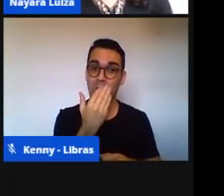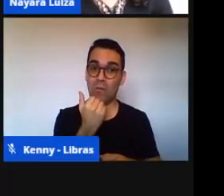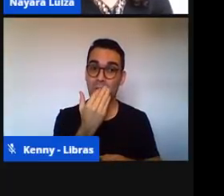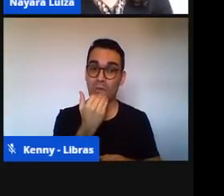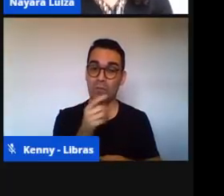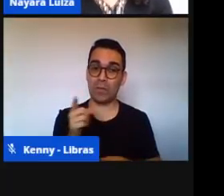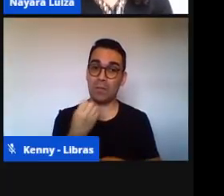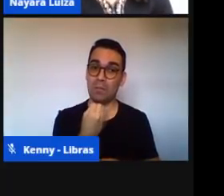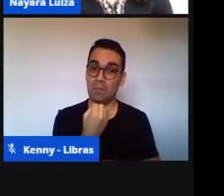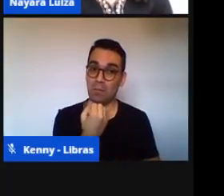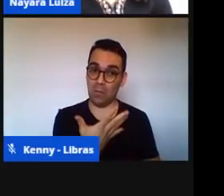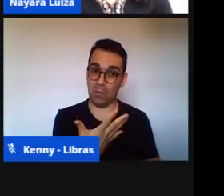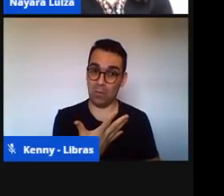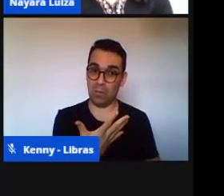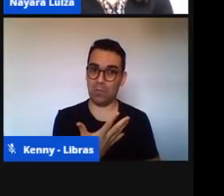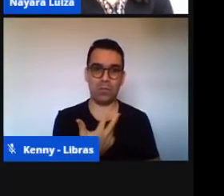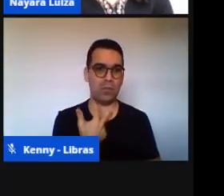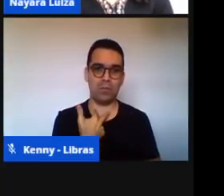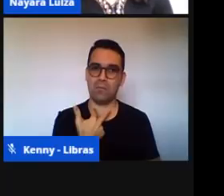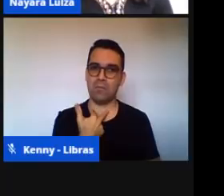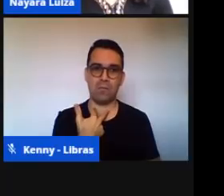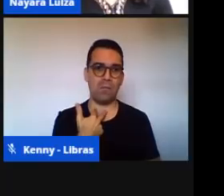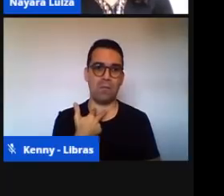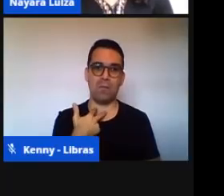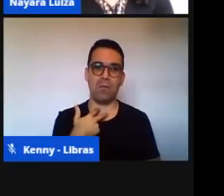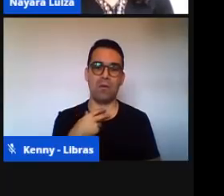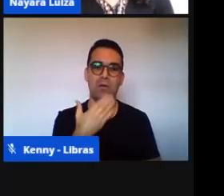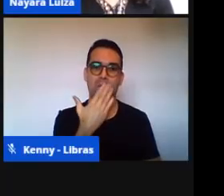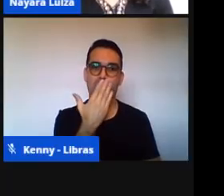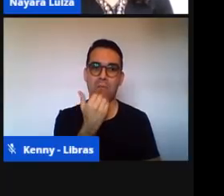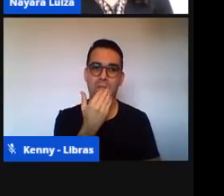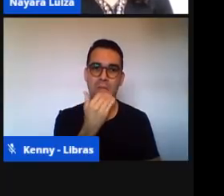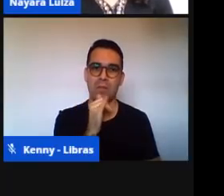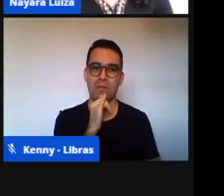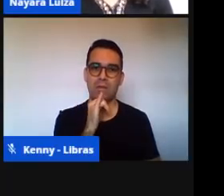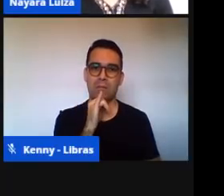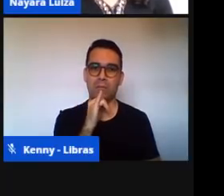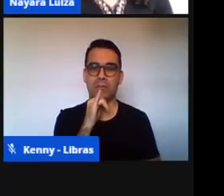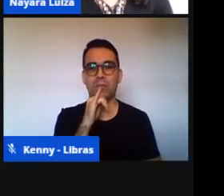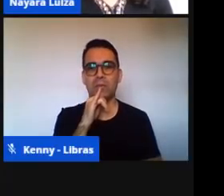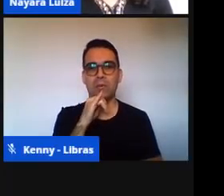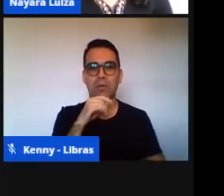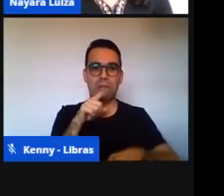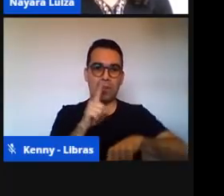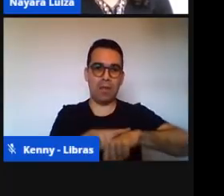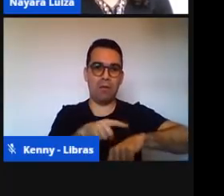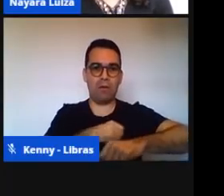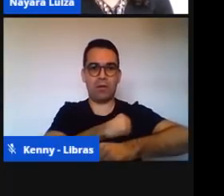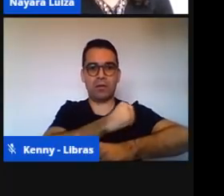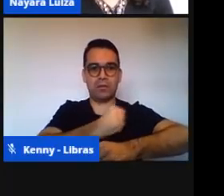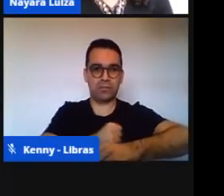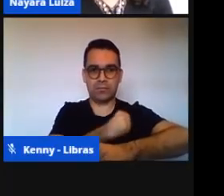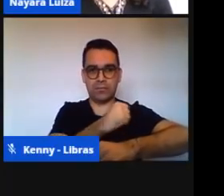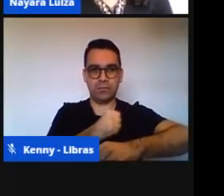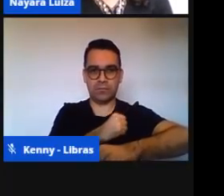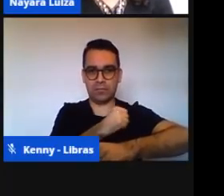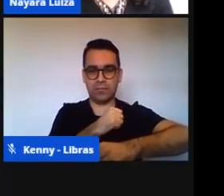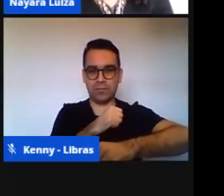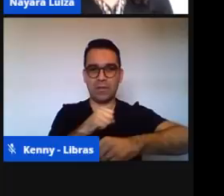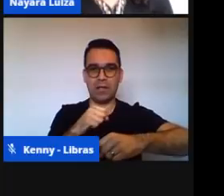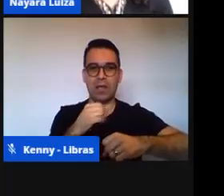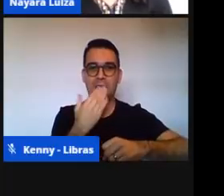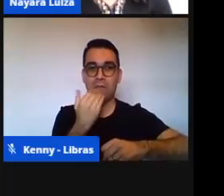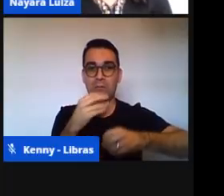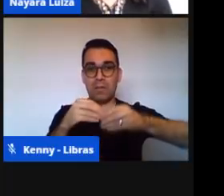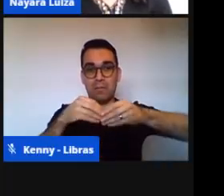das máscaras, que elas não podem cair no chão e ser reutilizadas, não pode ficar pegando na máscara o tempo todo, são cuidados básicos